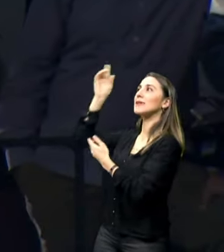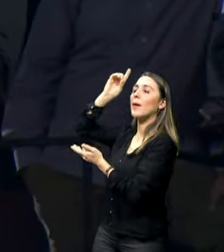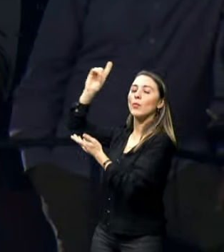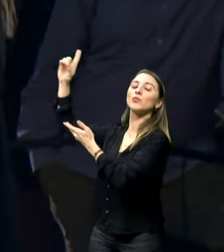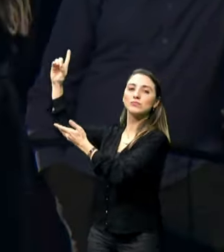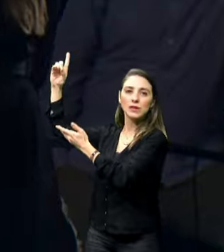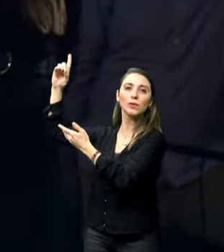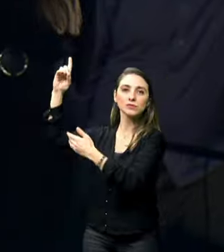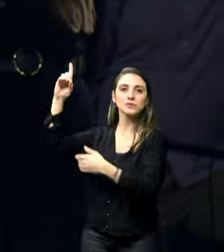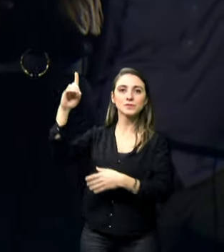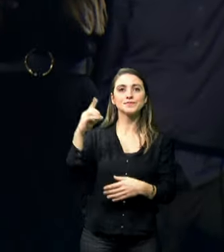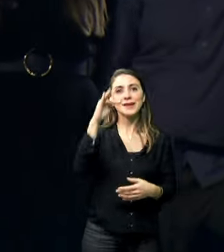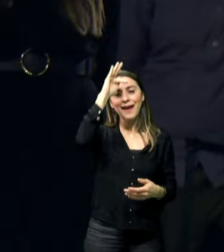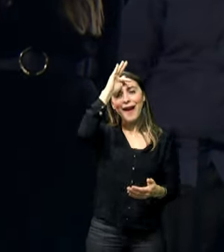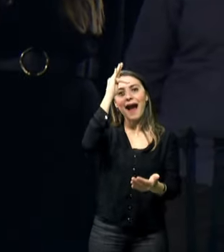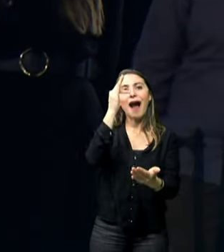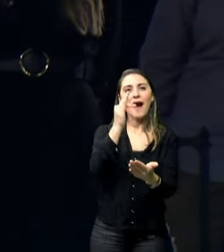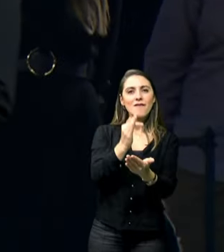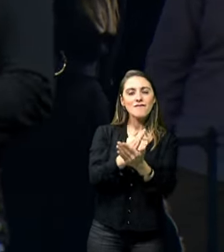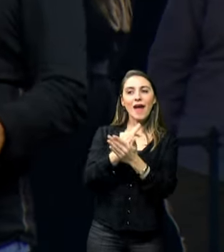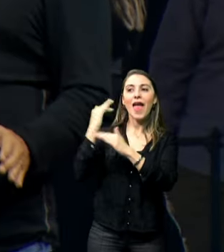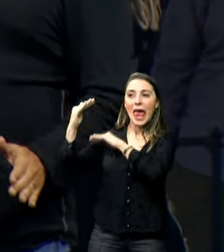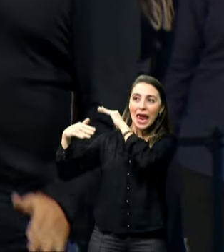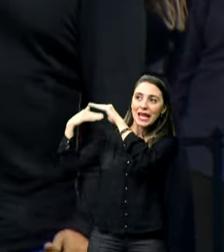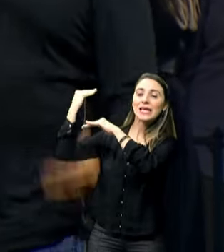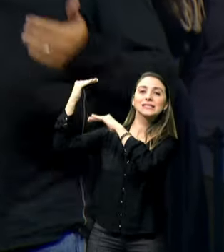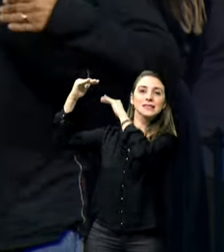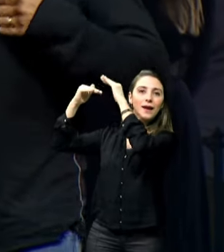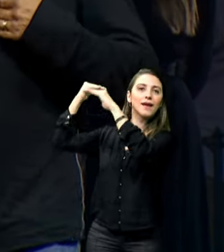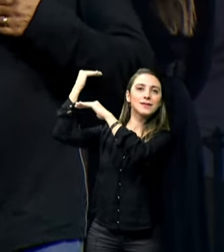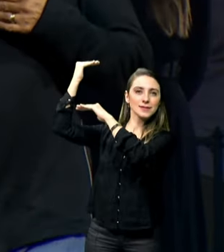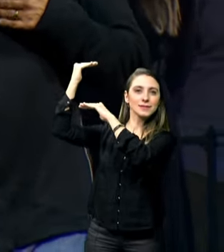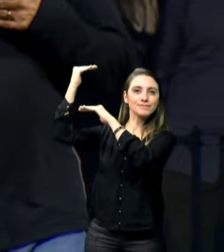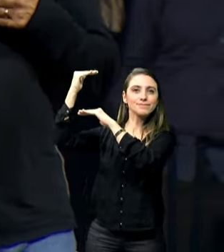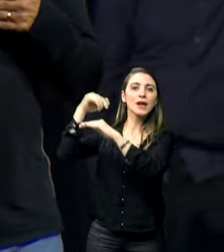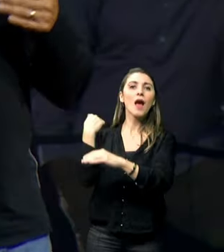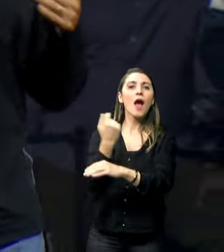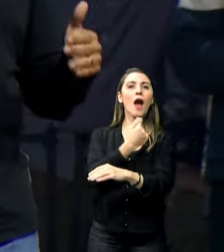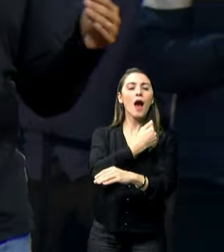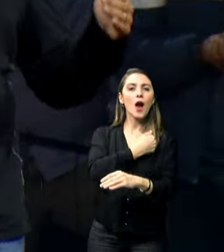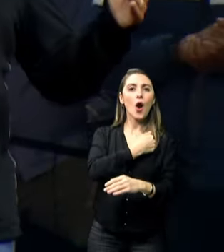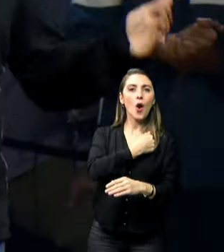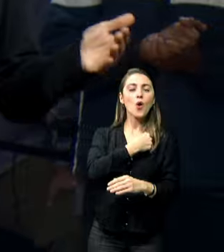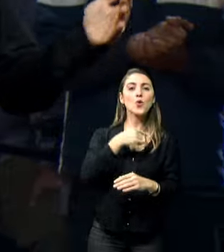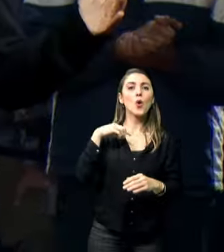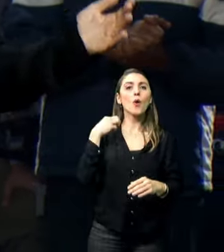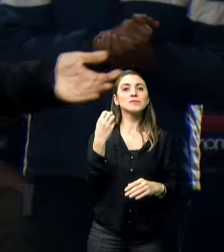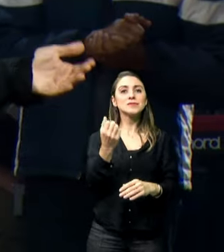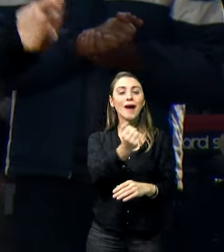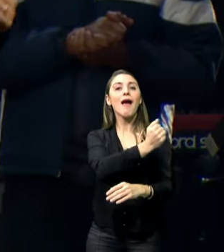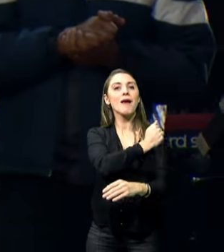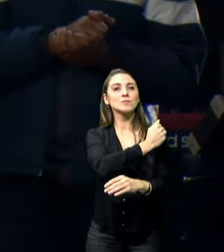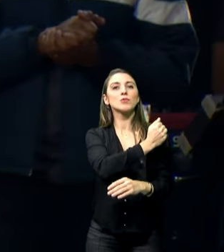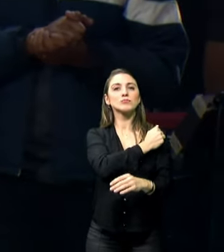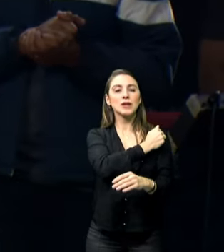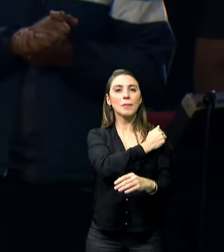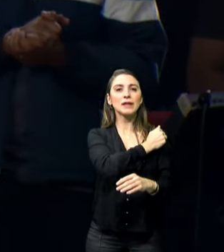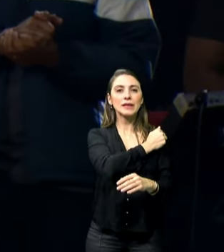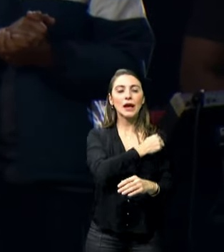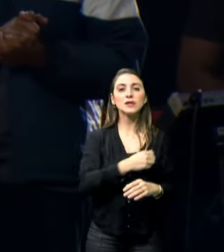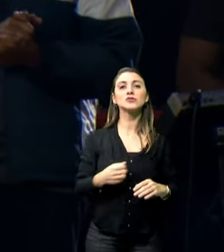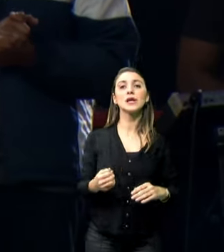está destinada a se desenvolver e a crescer. E o nosso papel é te oferecer o suporte necessário que você vai